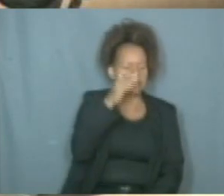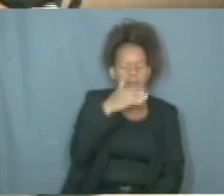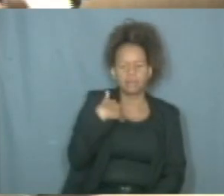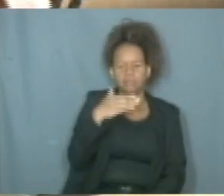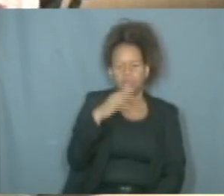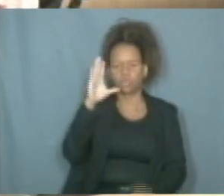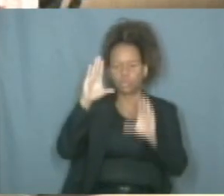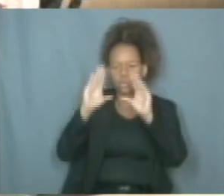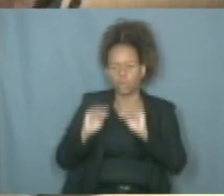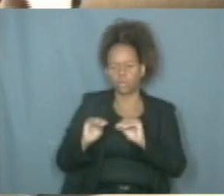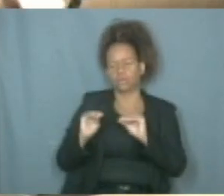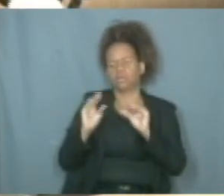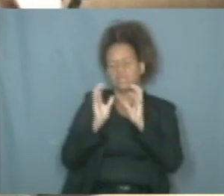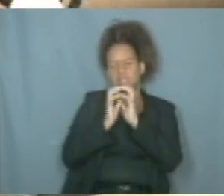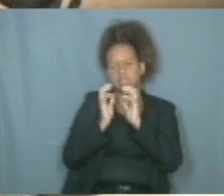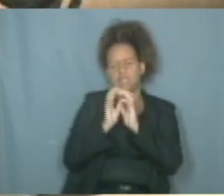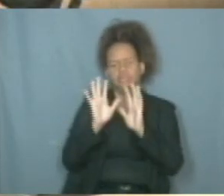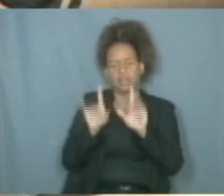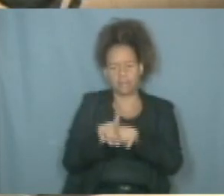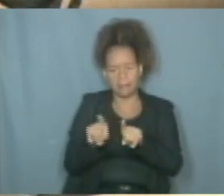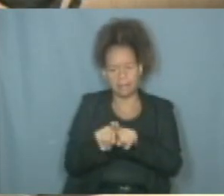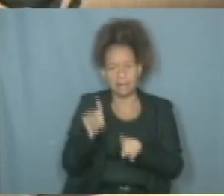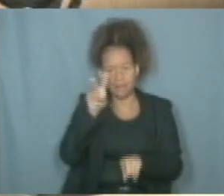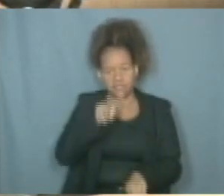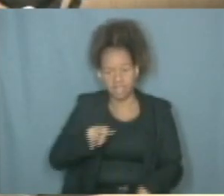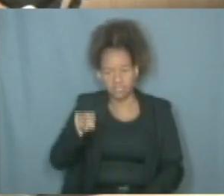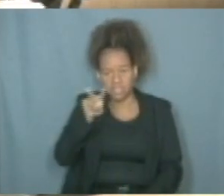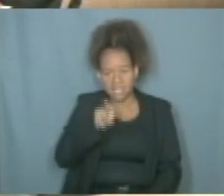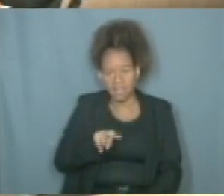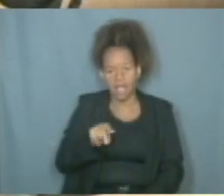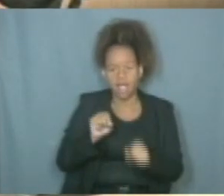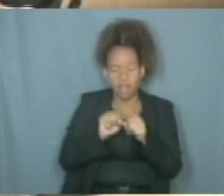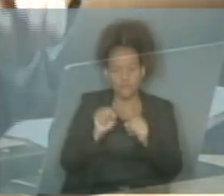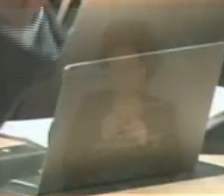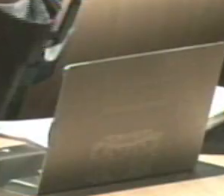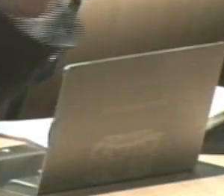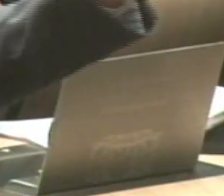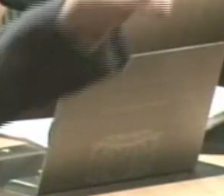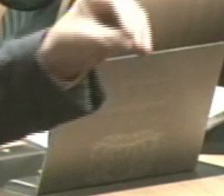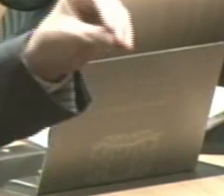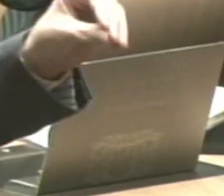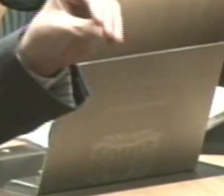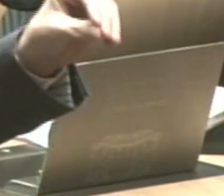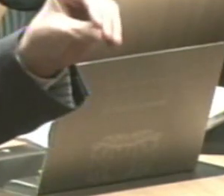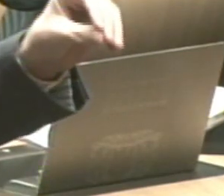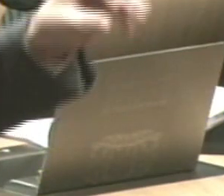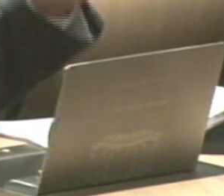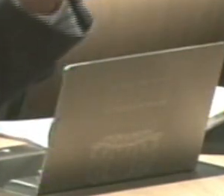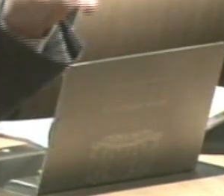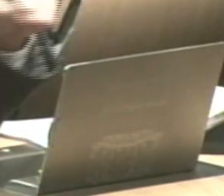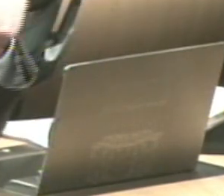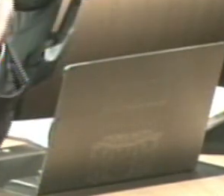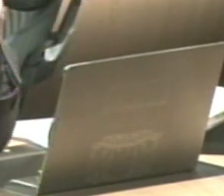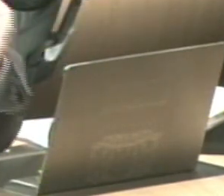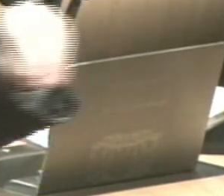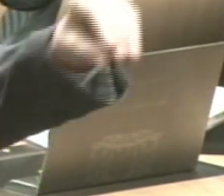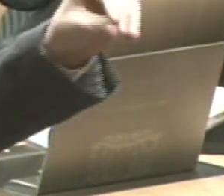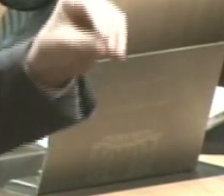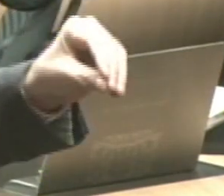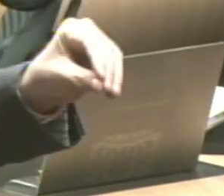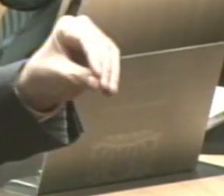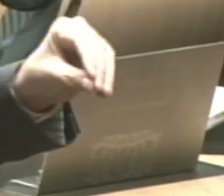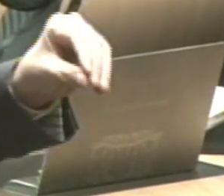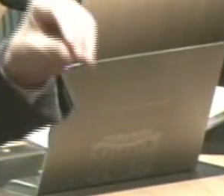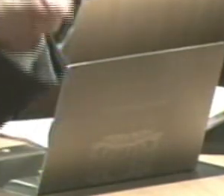noite. Inclusive, para verificar, eu fiz praticamente um censo dos moradores de rua em todos os pontos